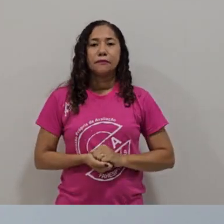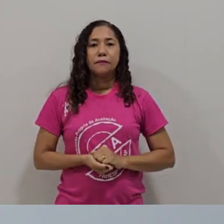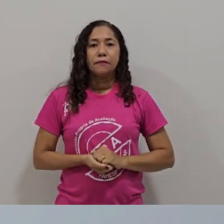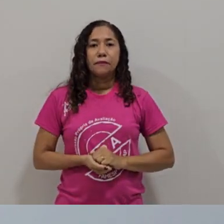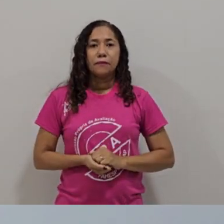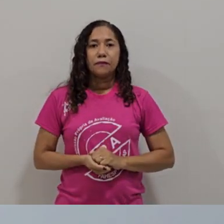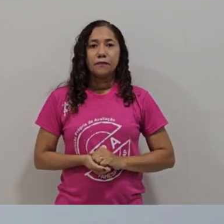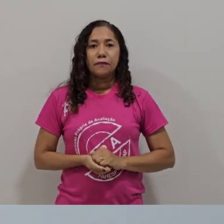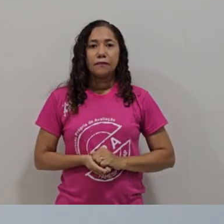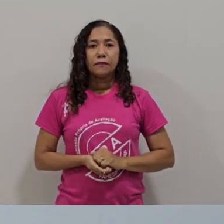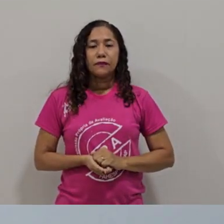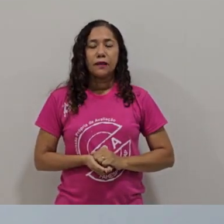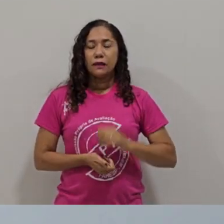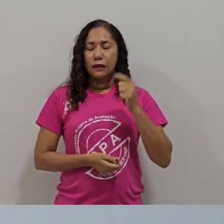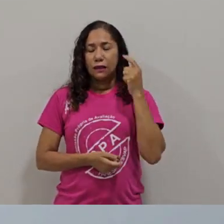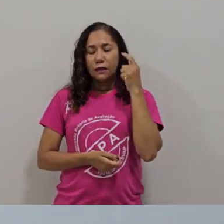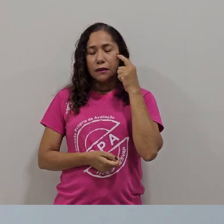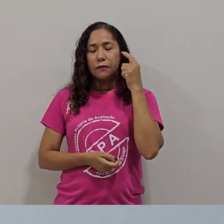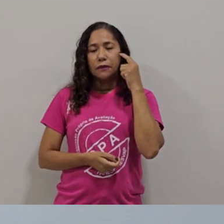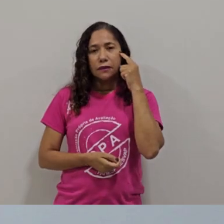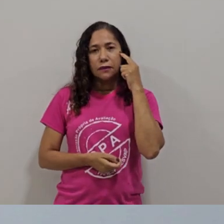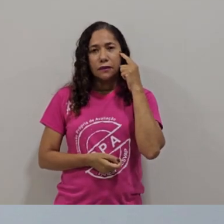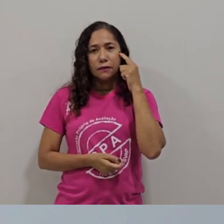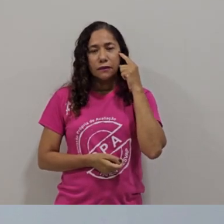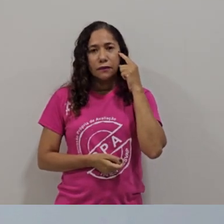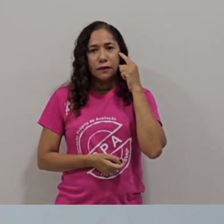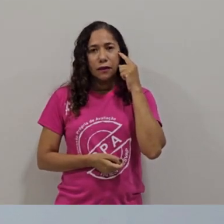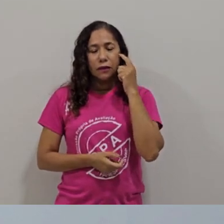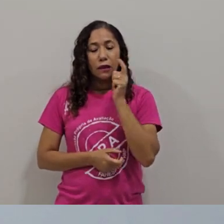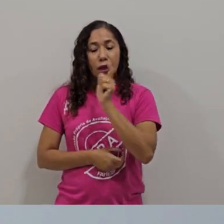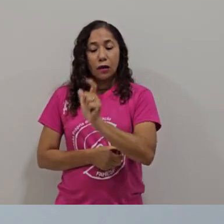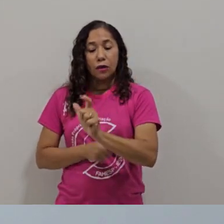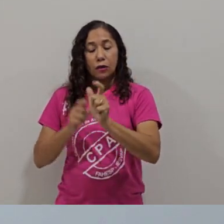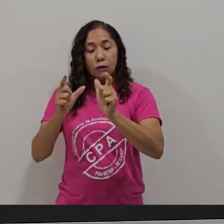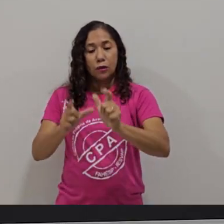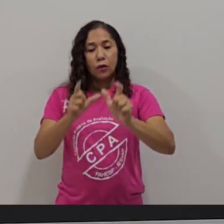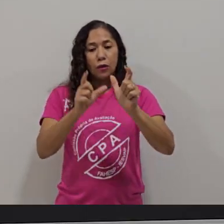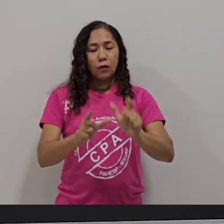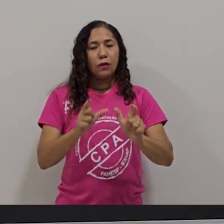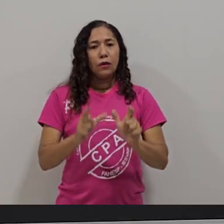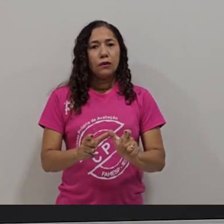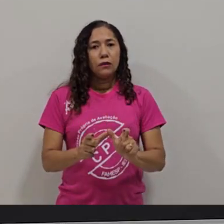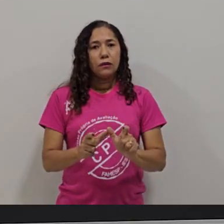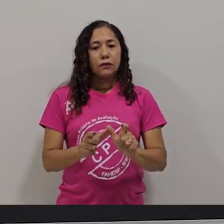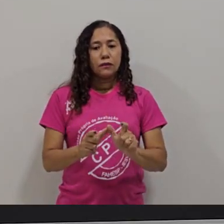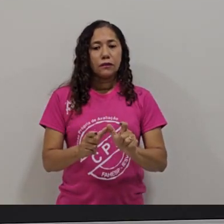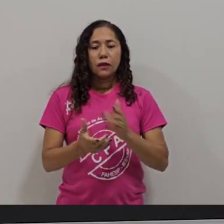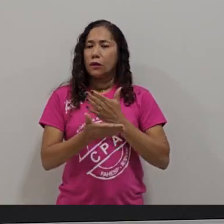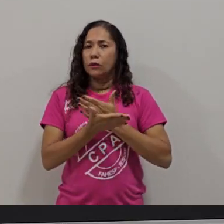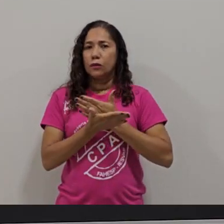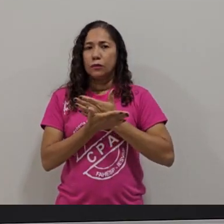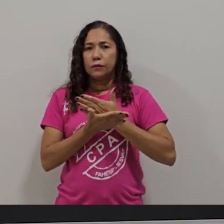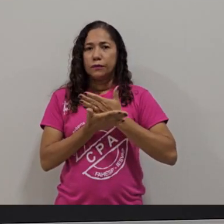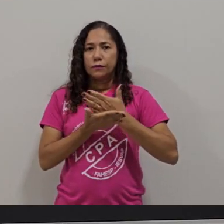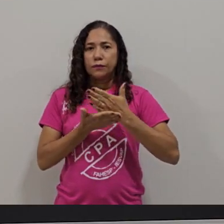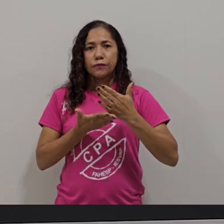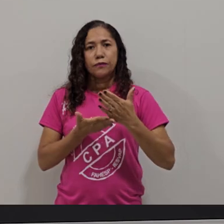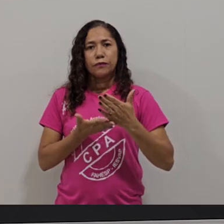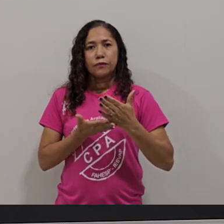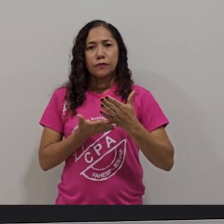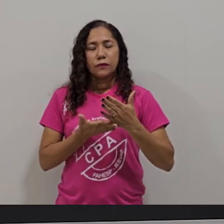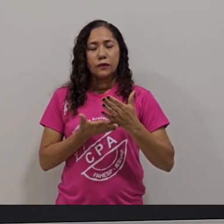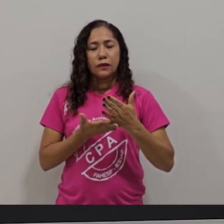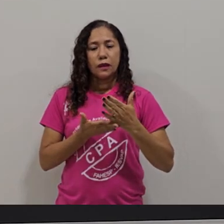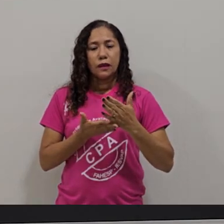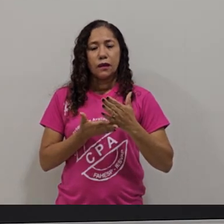sei se vocês já também pensaram em atuar em algum setor disso? O projeto inicialmente ele